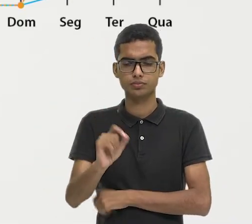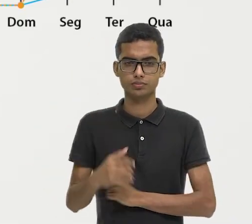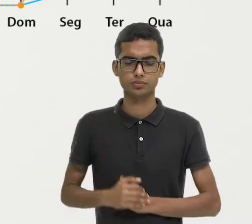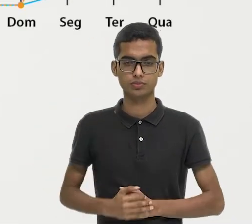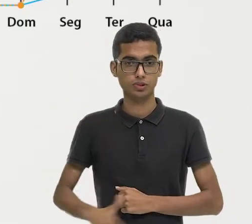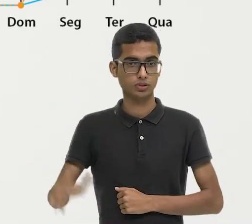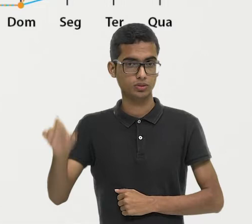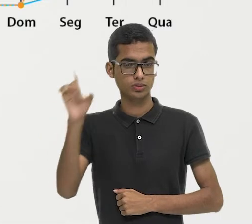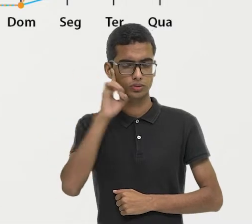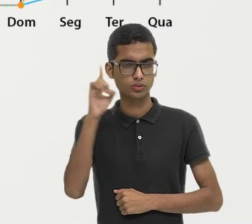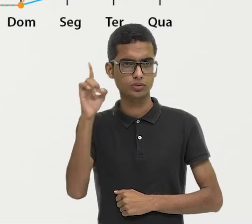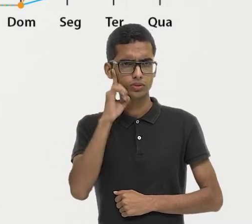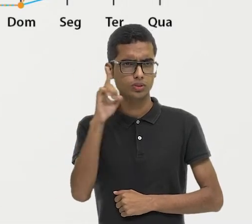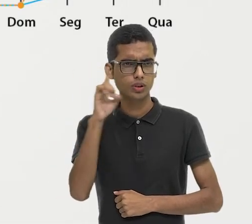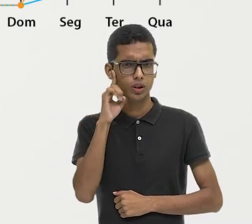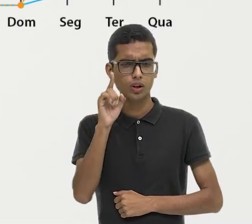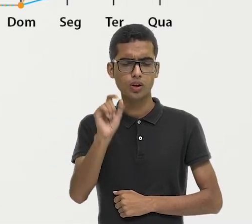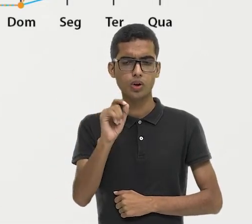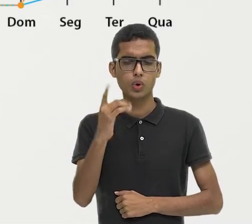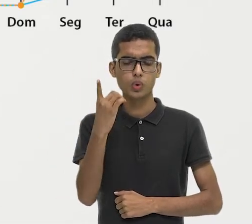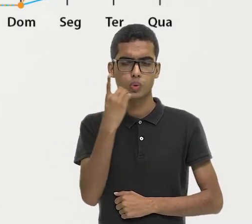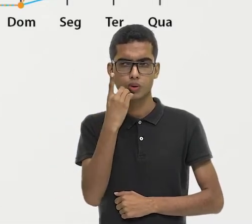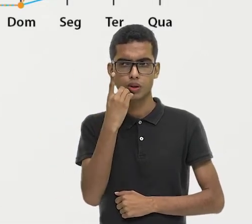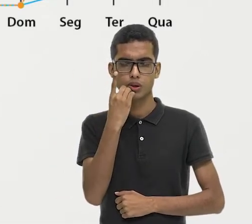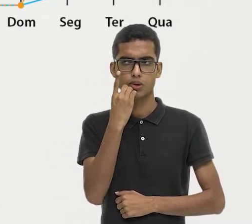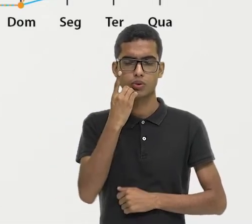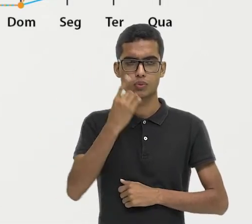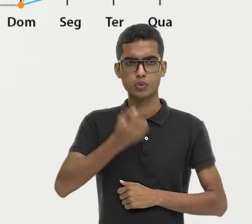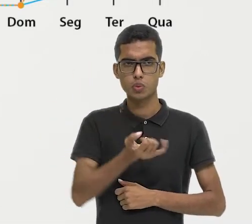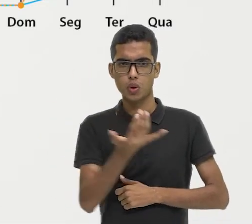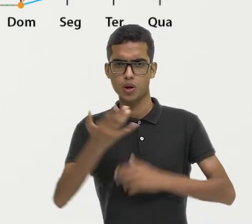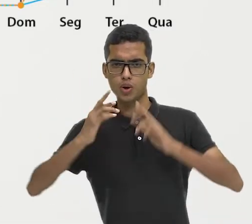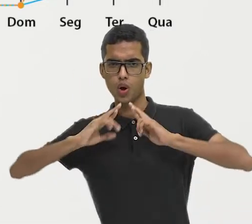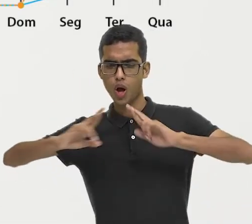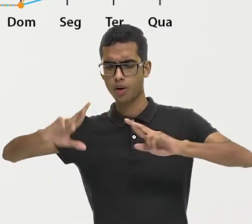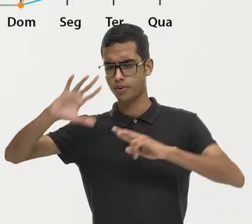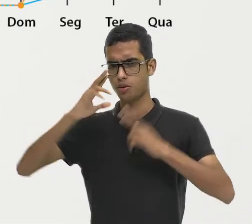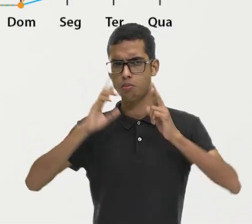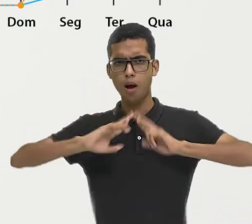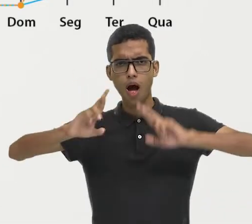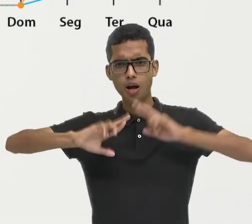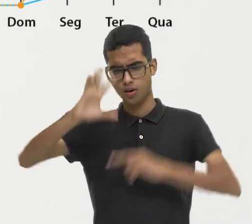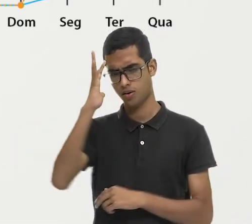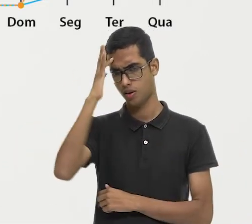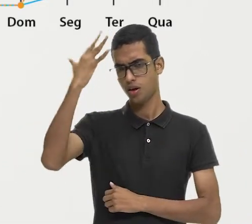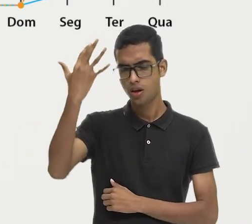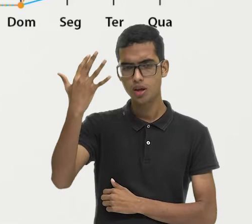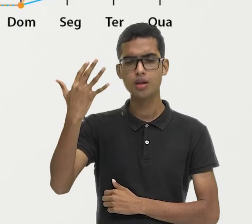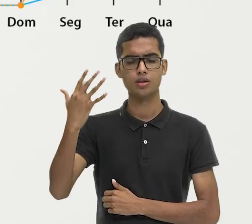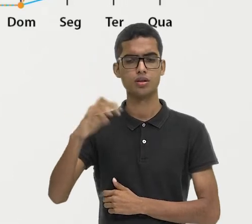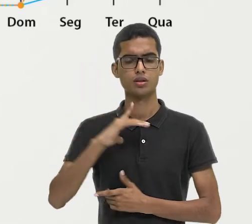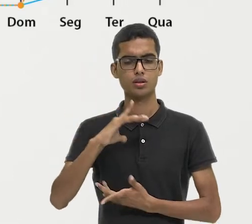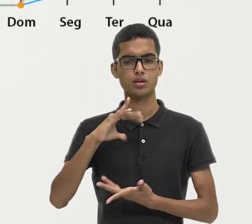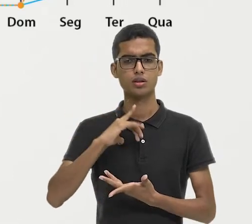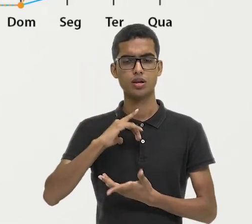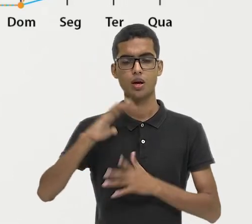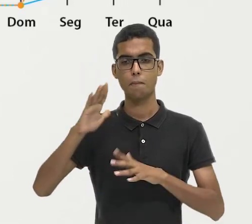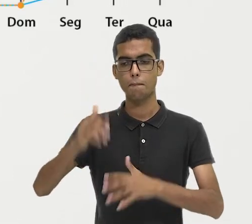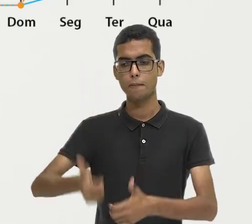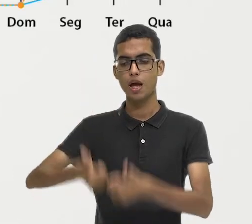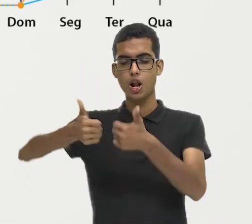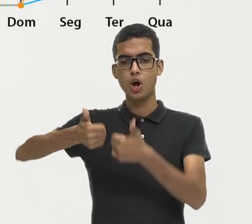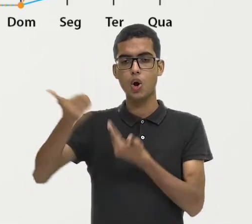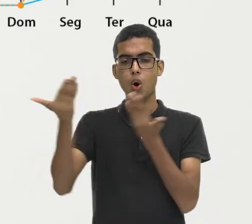ou seja, os dias em que o número de reclamações resolvidas excede o número de